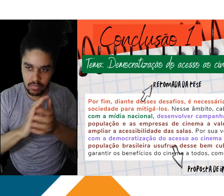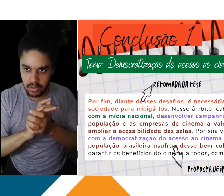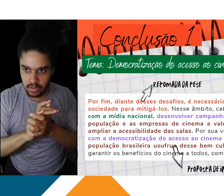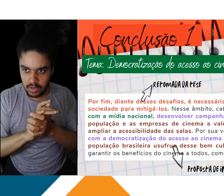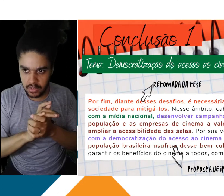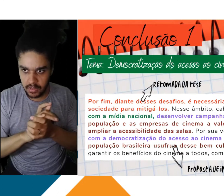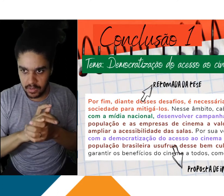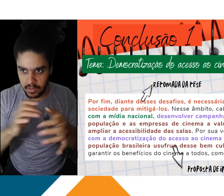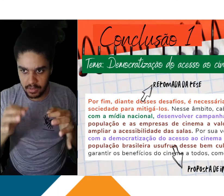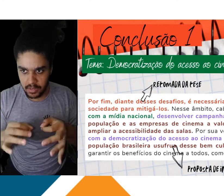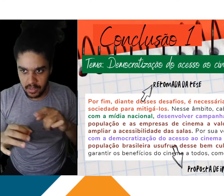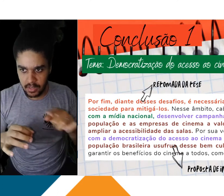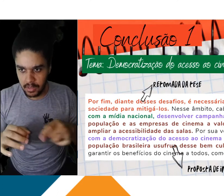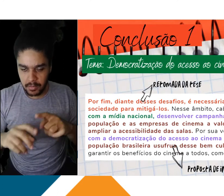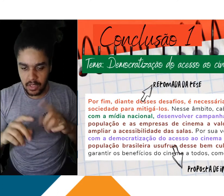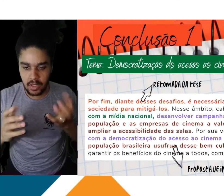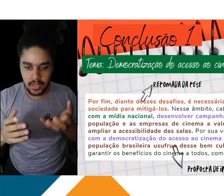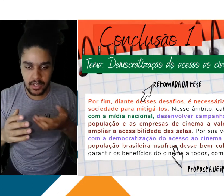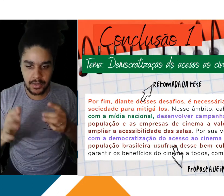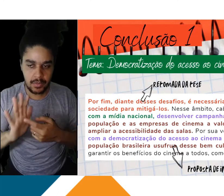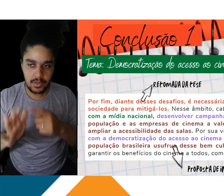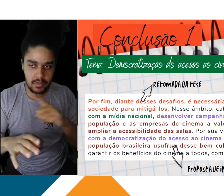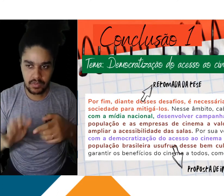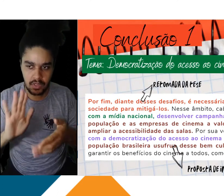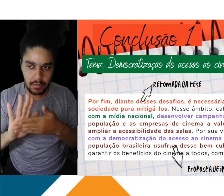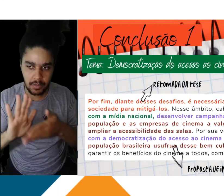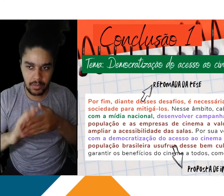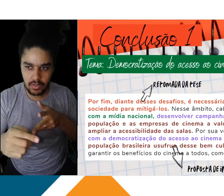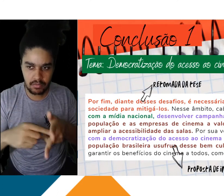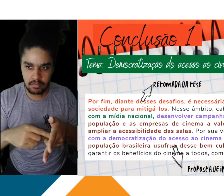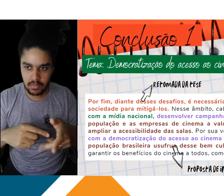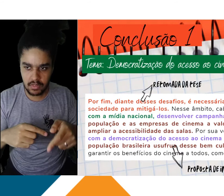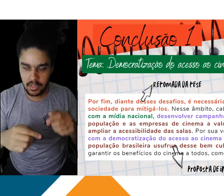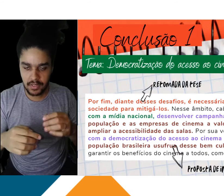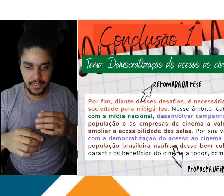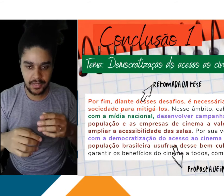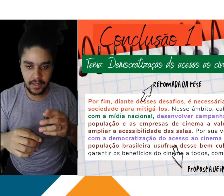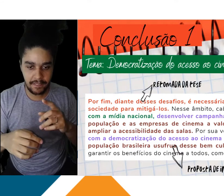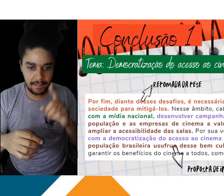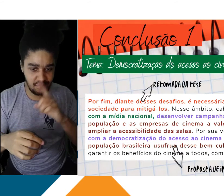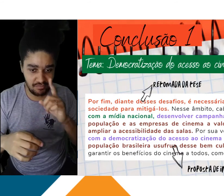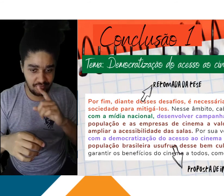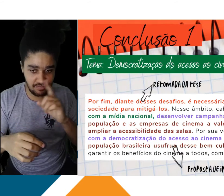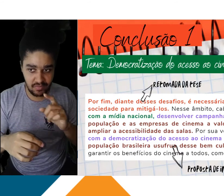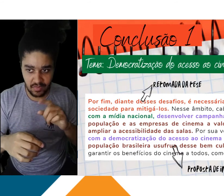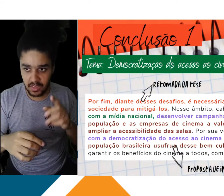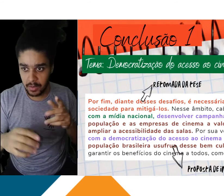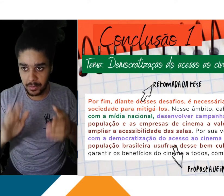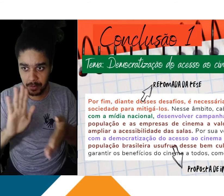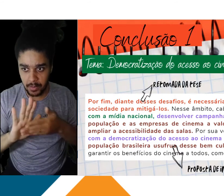pontos. A retomada da tese está bem certinha, mas o que eu queria mostrar para vocês? A proposta de intervenção, inclusive eu falei disso na última